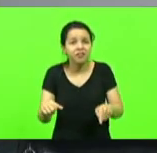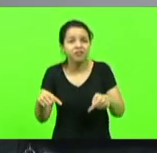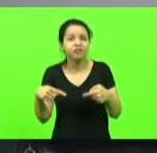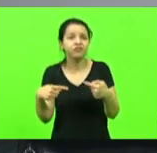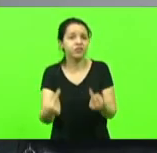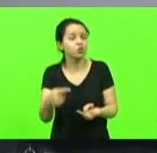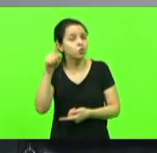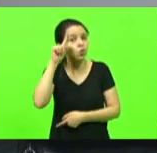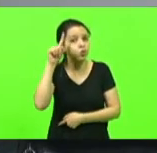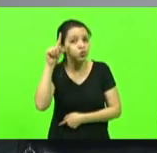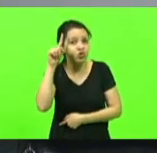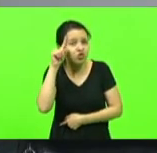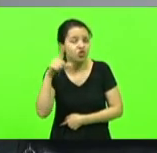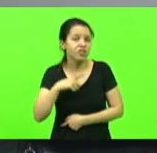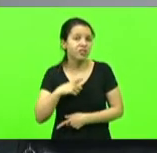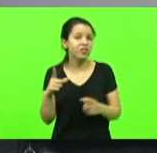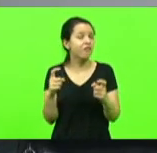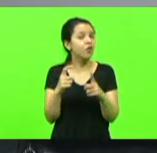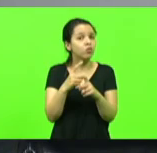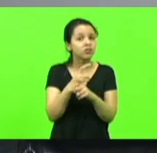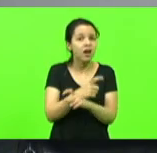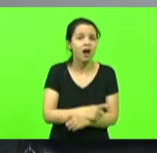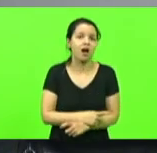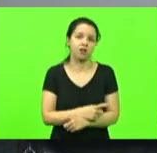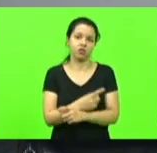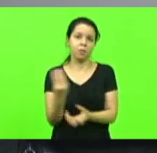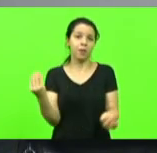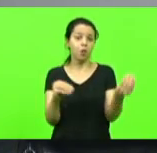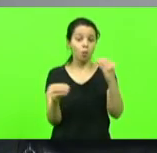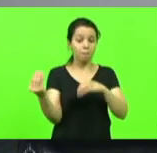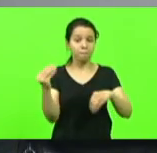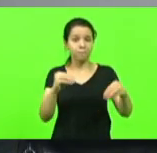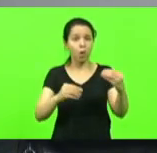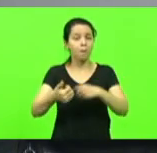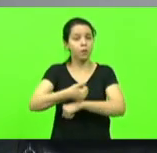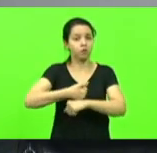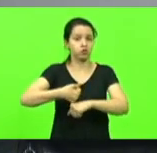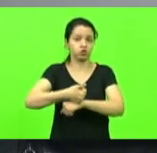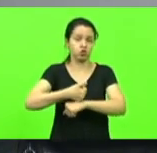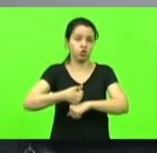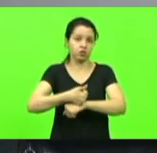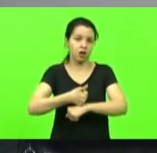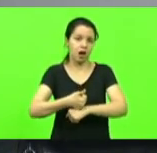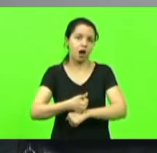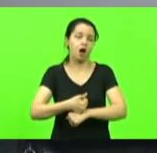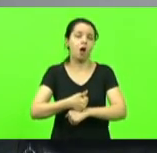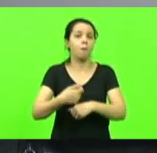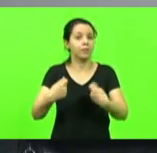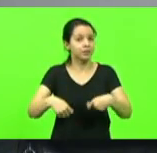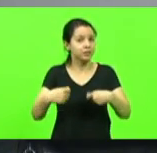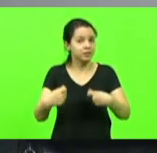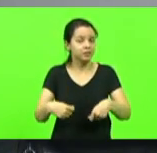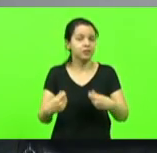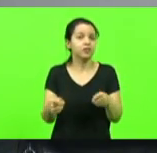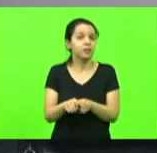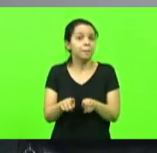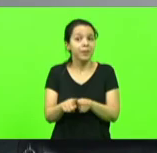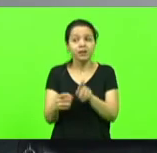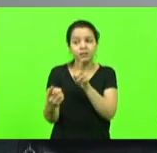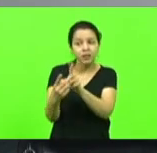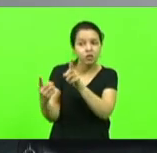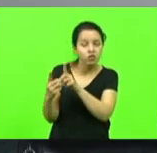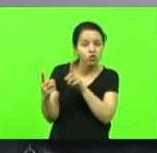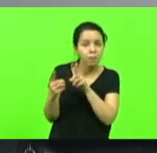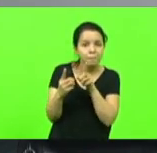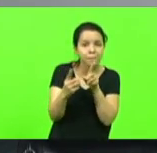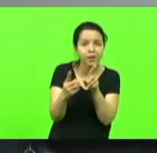as dificuldades para compor esse número, bater o número, né, de atendimento versus